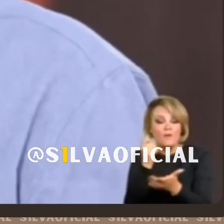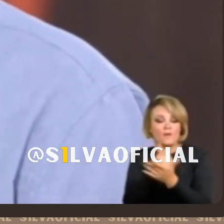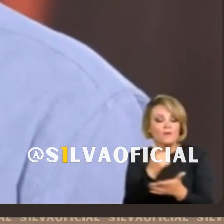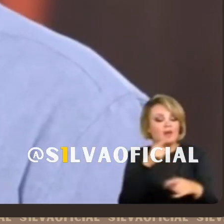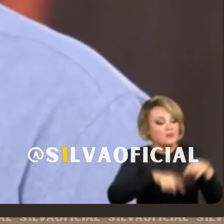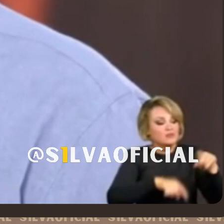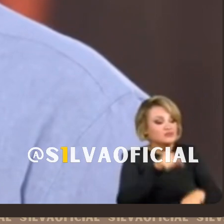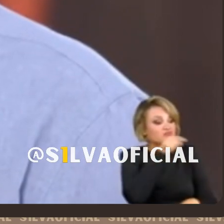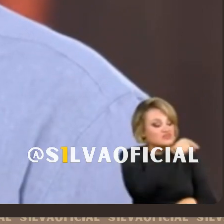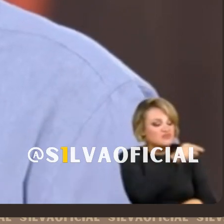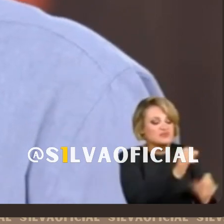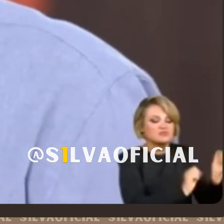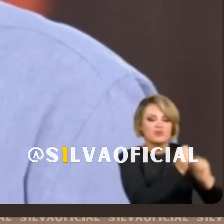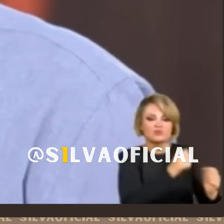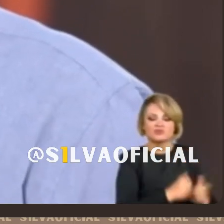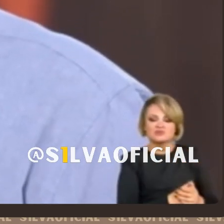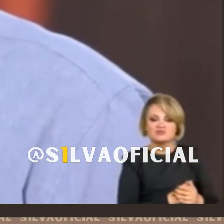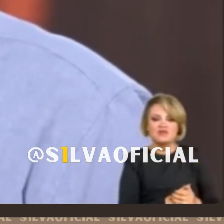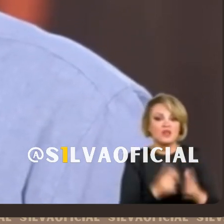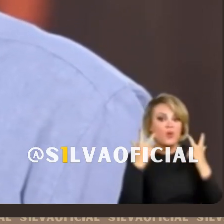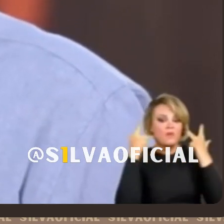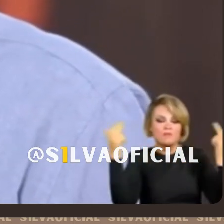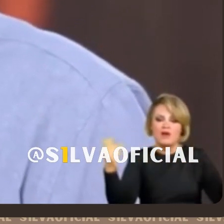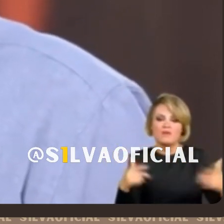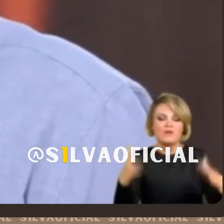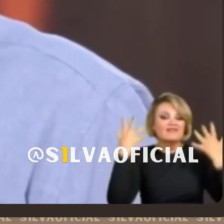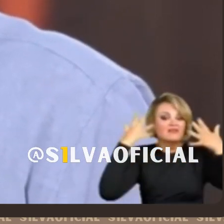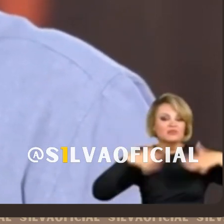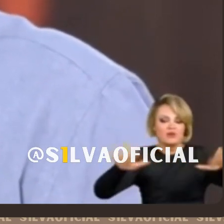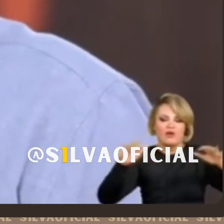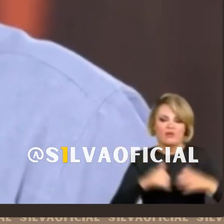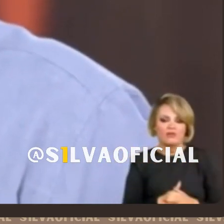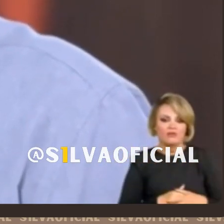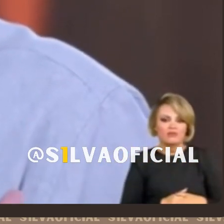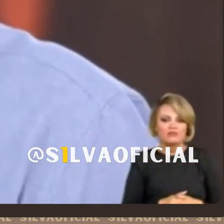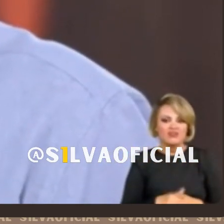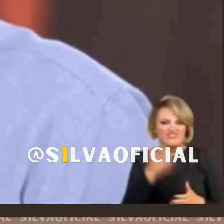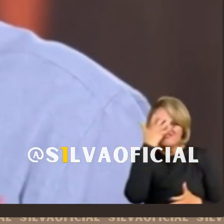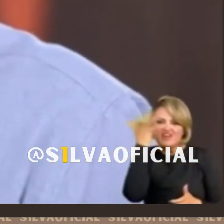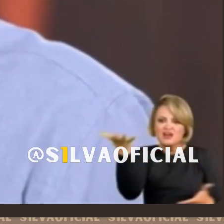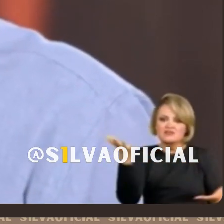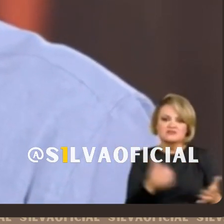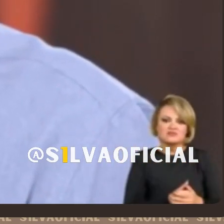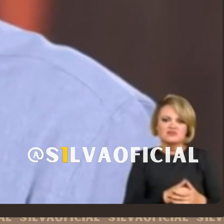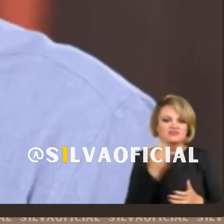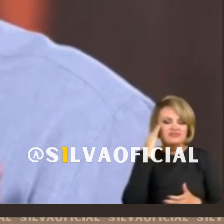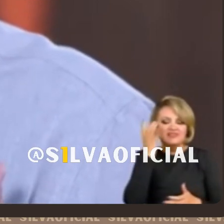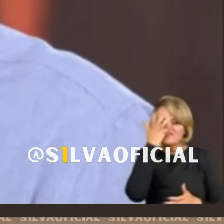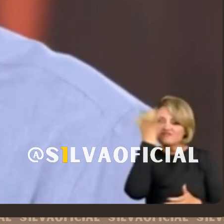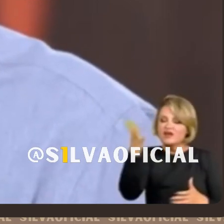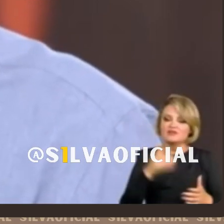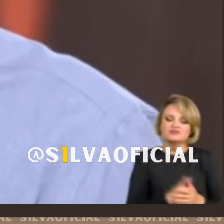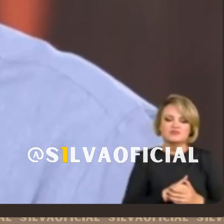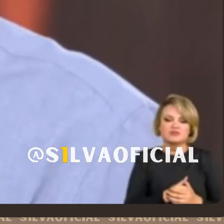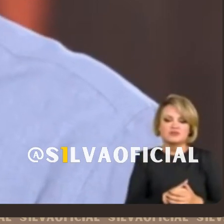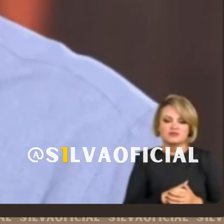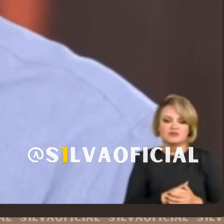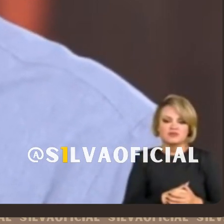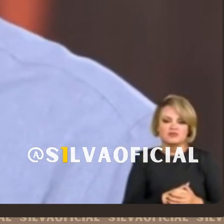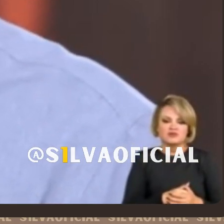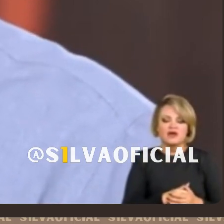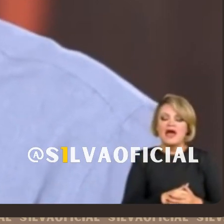natural compreender isso, mas não fazem. Ou seja, manter a pobreza no nível que ela está não interessa a